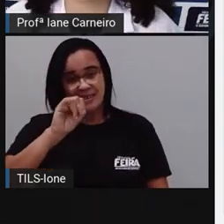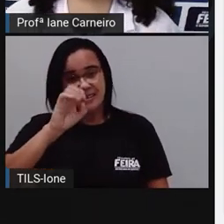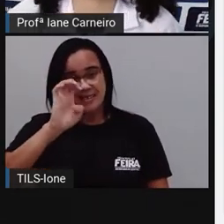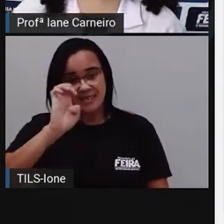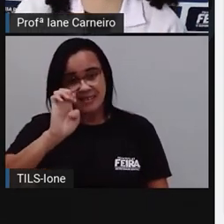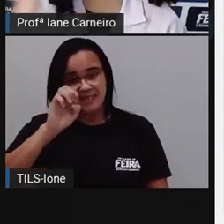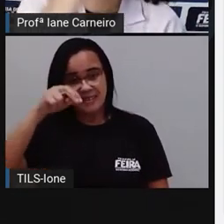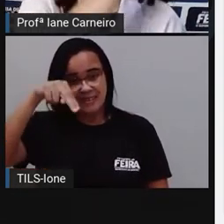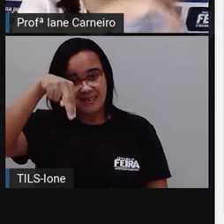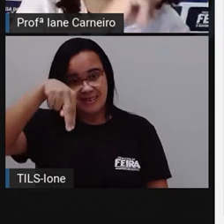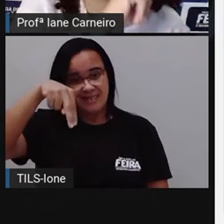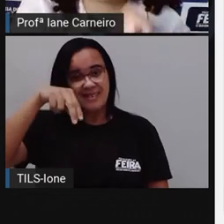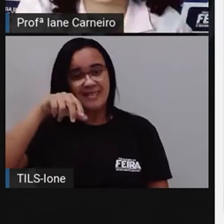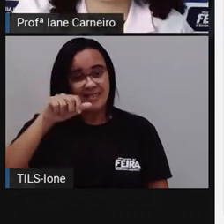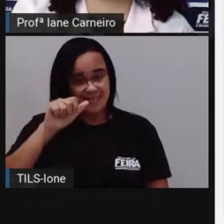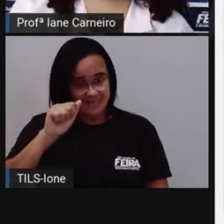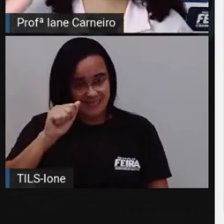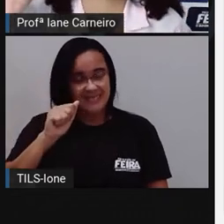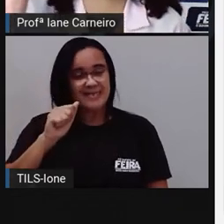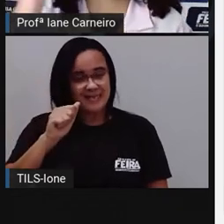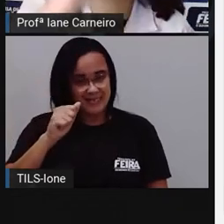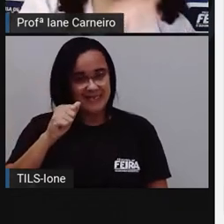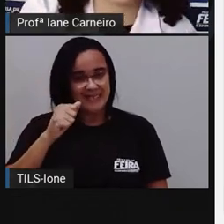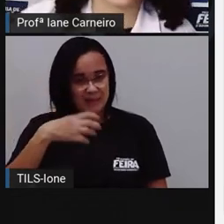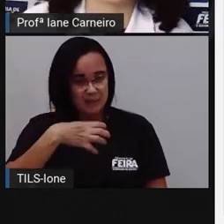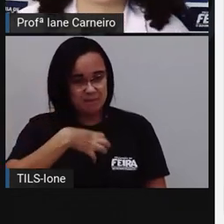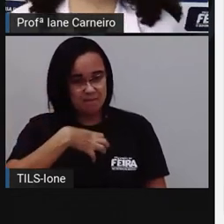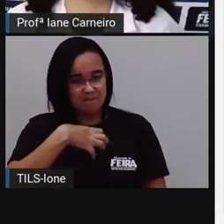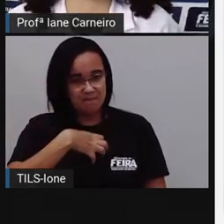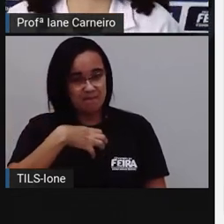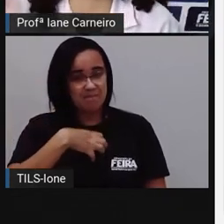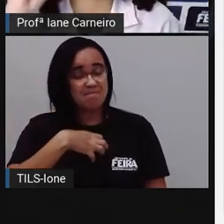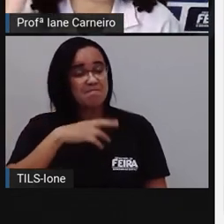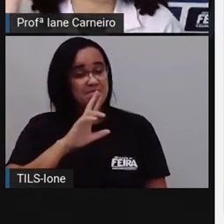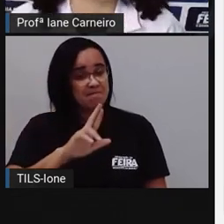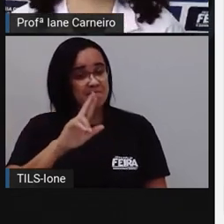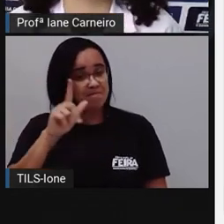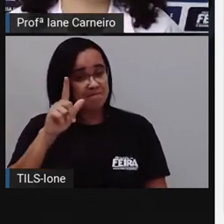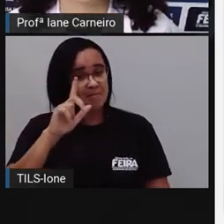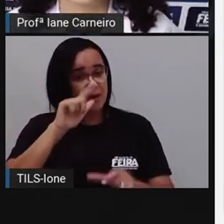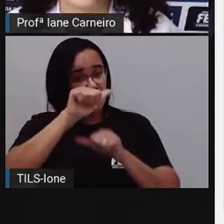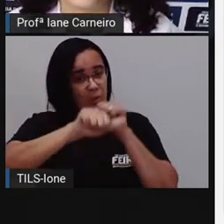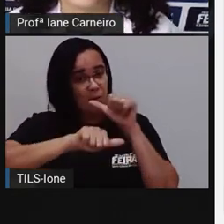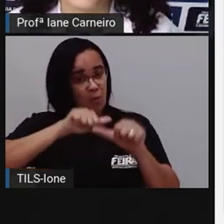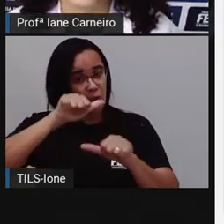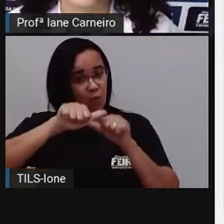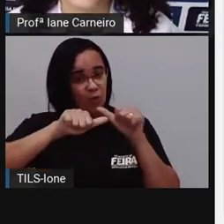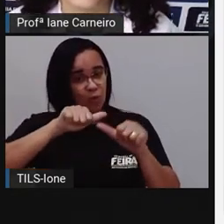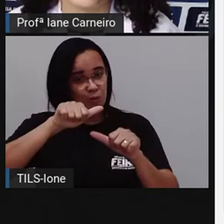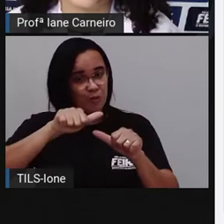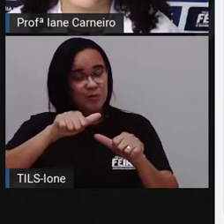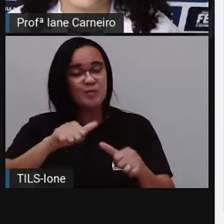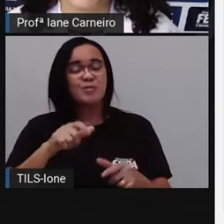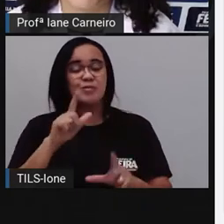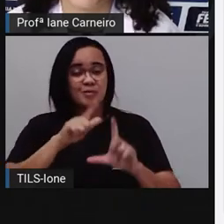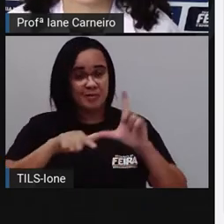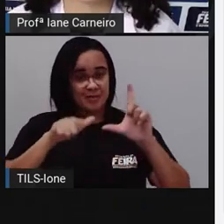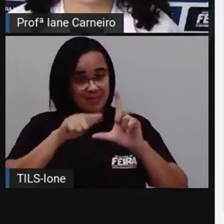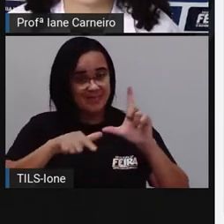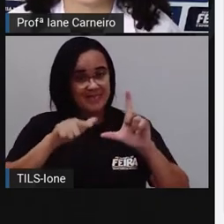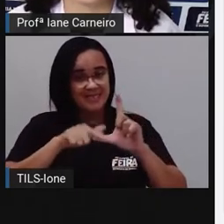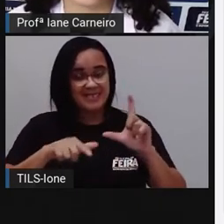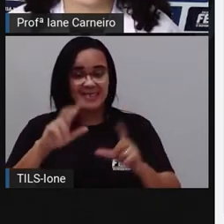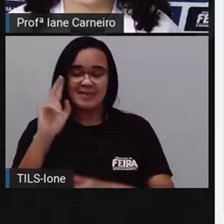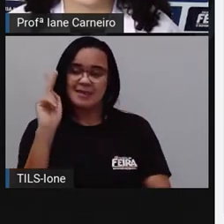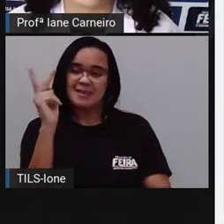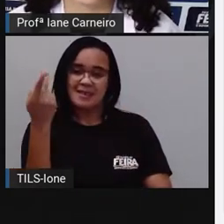o som que a gente viu lá em cachorro, né? Não vai mudar o som aqui da letrinha I, ó. É só